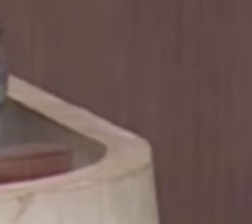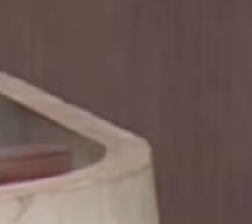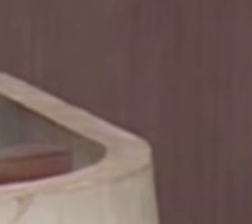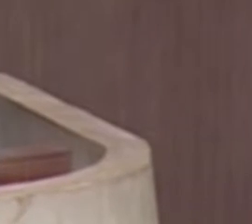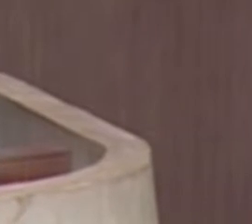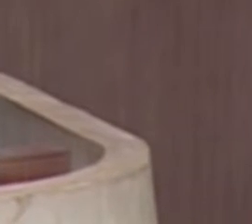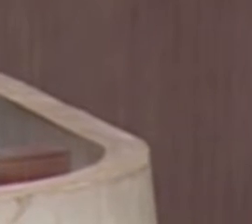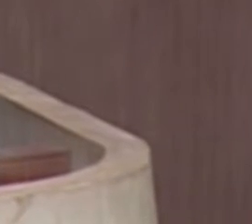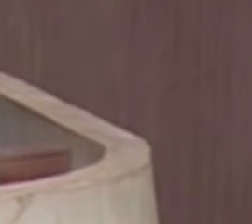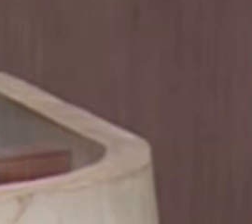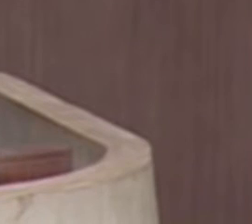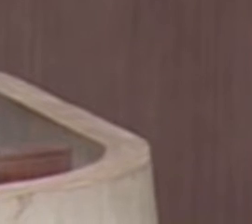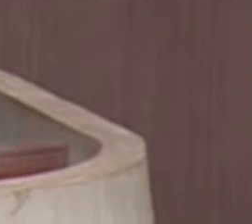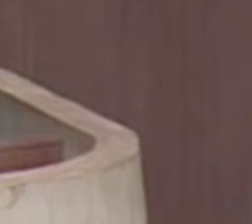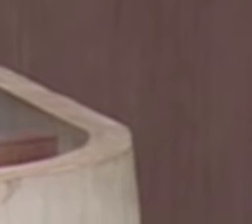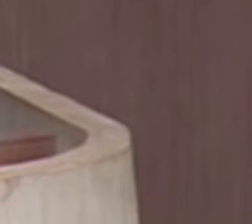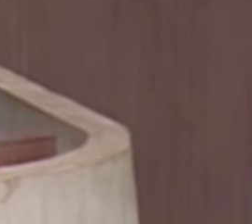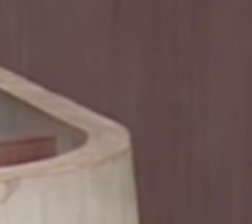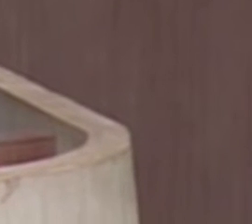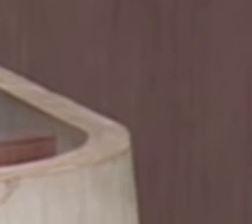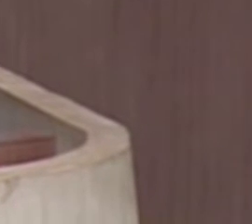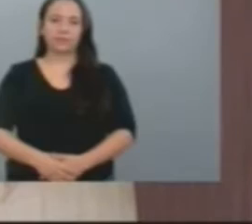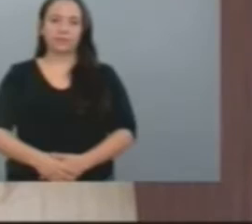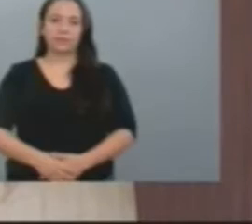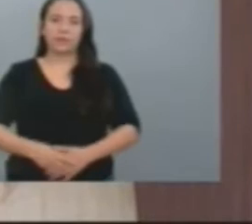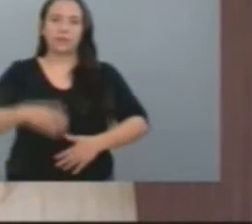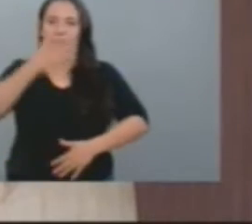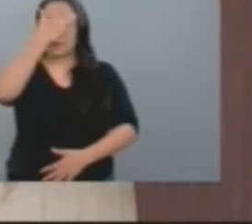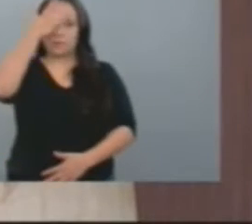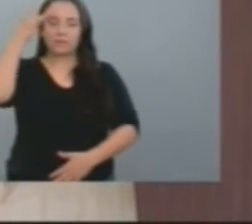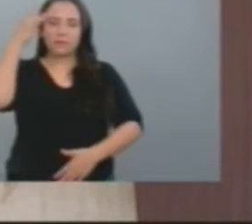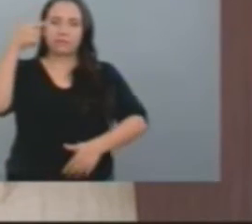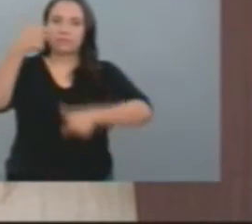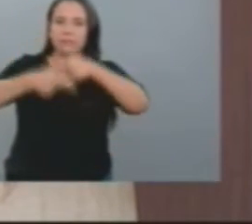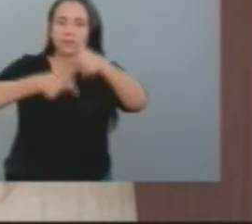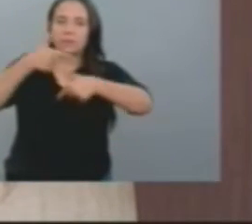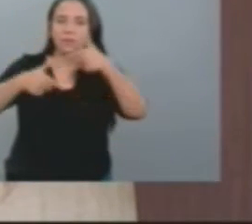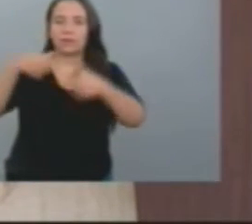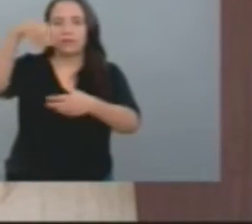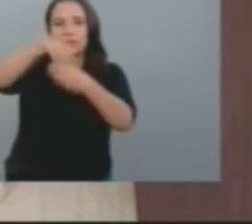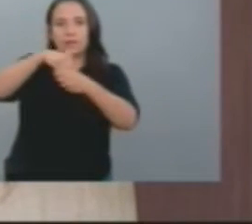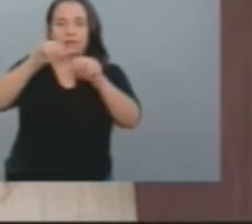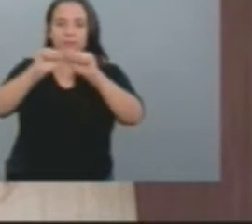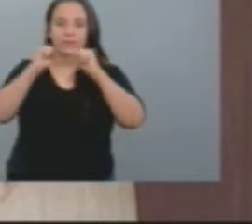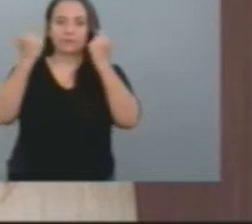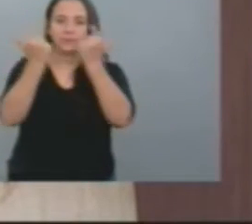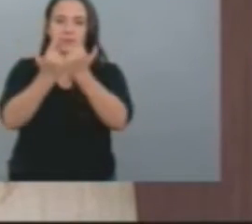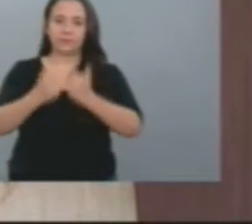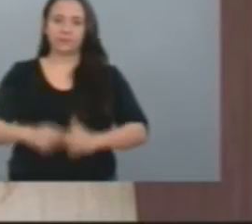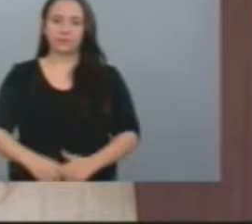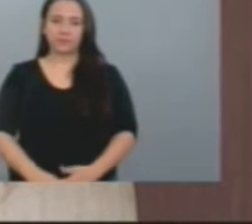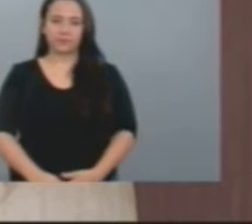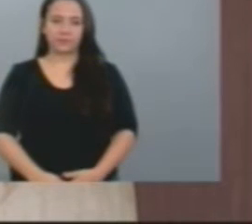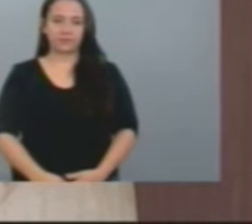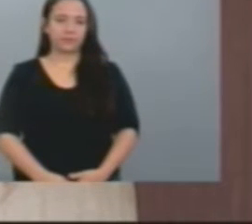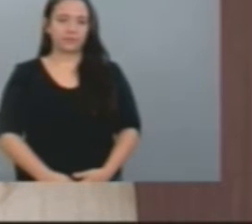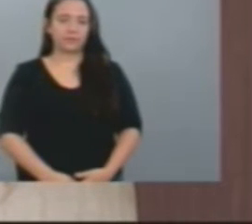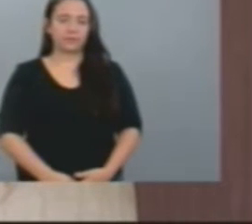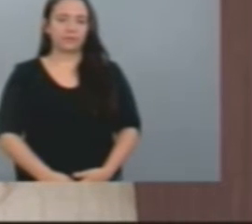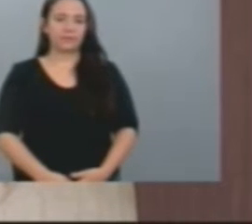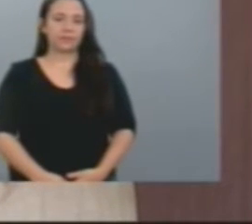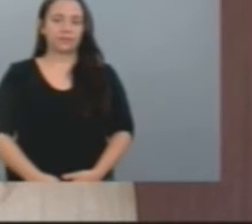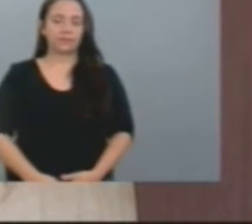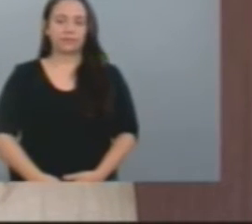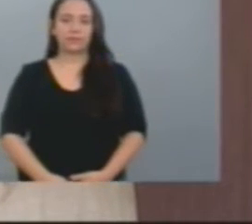senhoras deputadas, senhores deputados, trabalhadores e trabalhadoras da casa, hoje o nosso